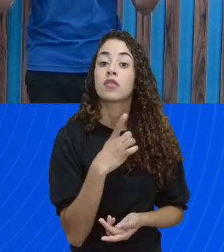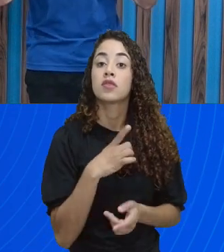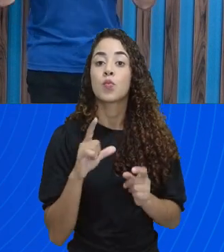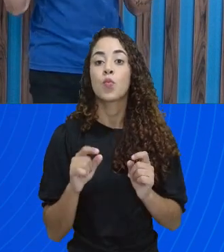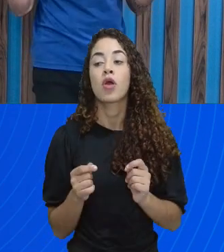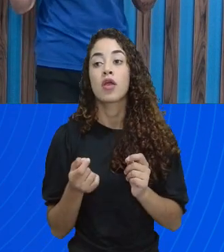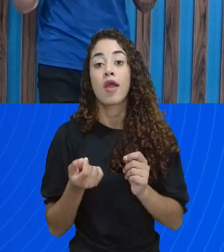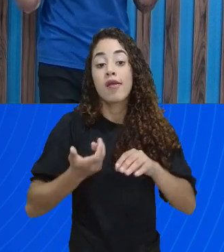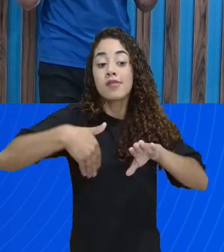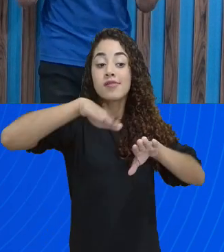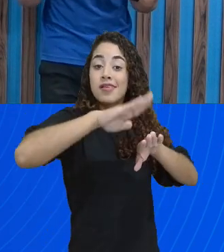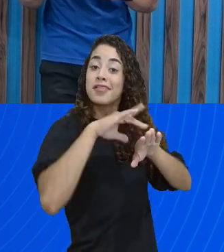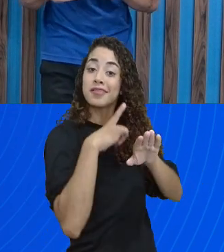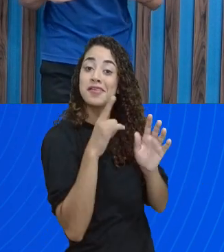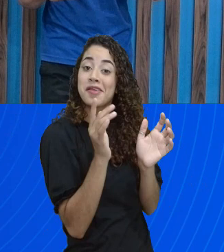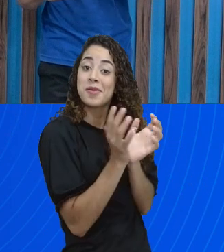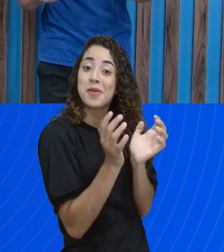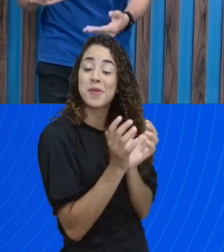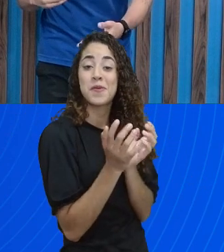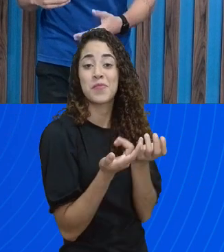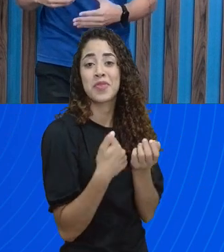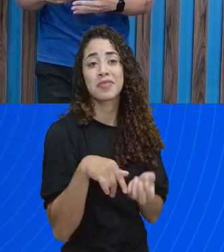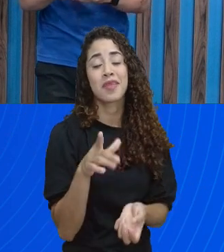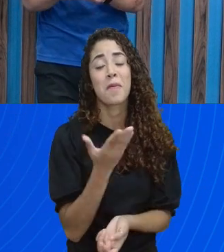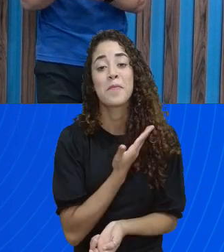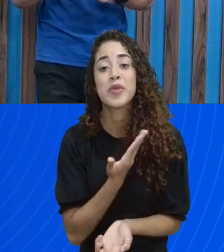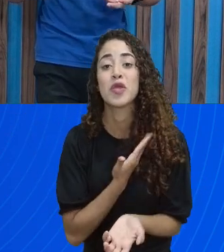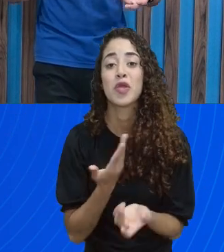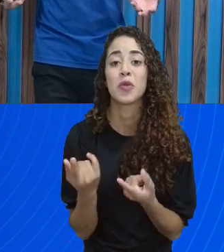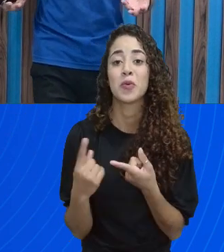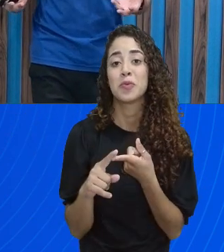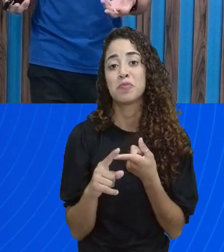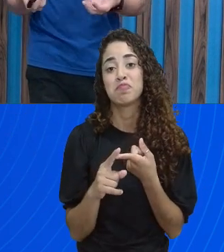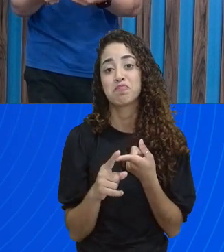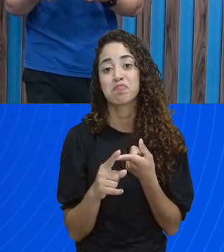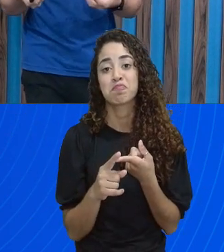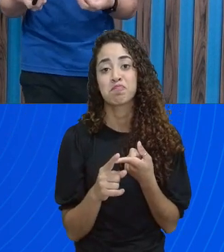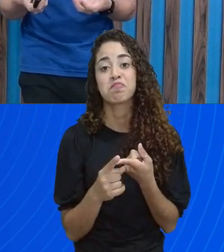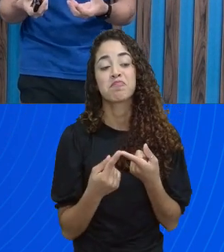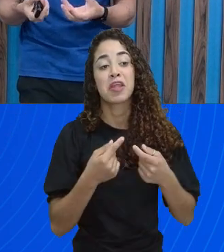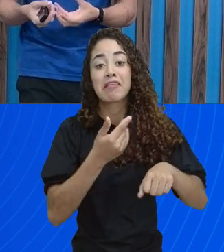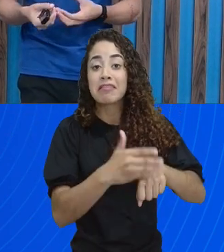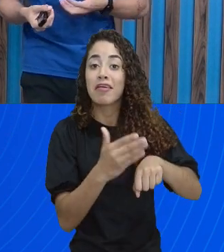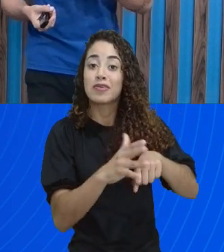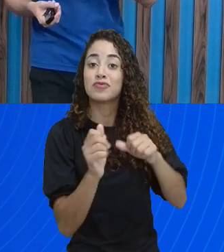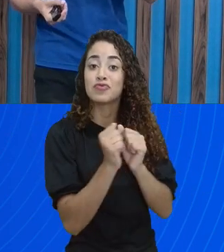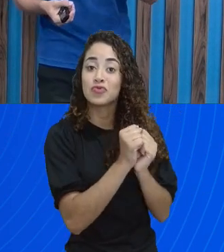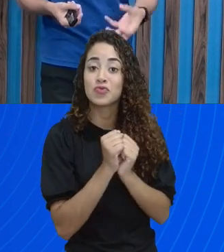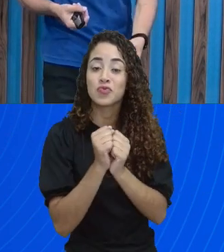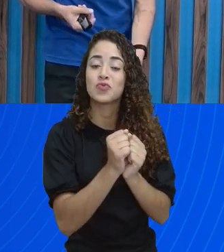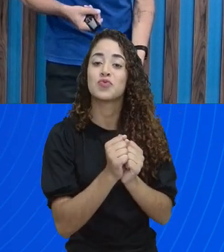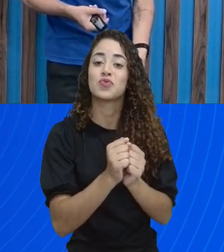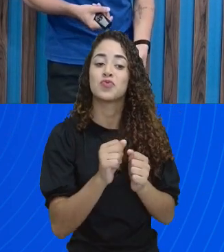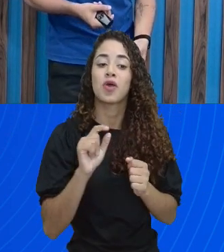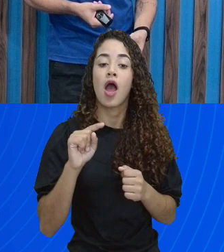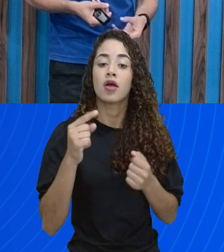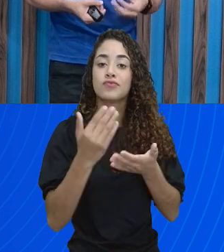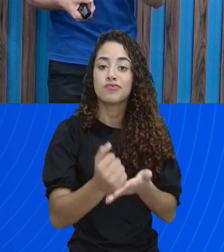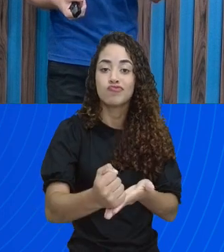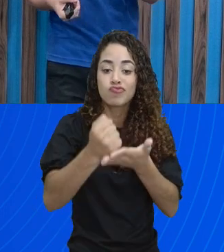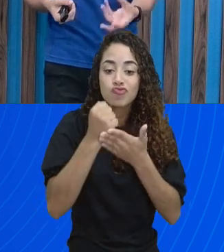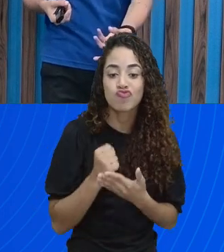toda uma equipe por trás, né? Nós temos amigos ali, né, ou colegas de treinamento que nos ajudam a melhorar,